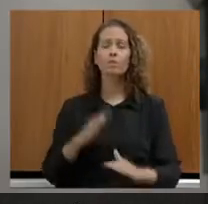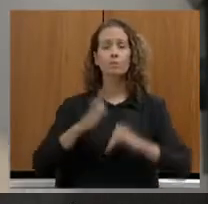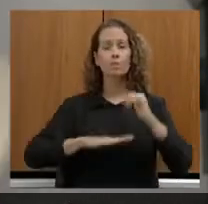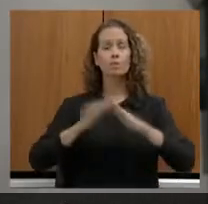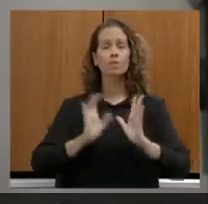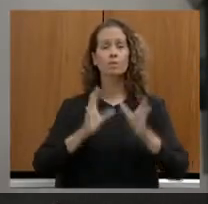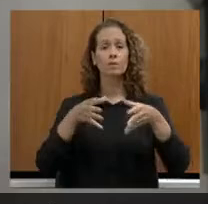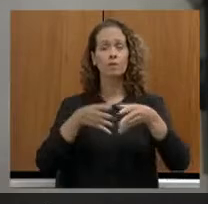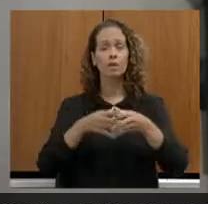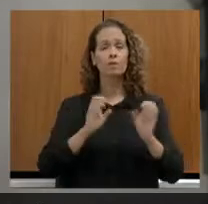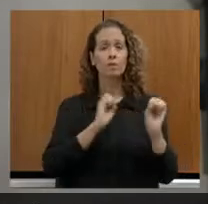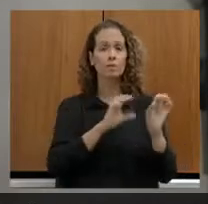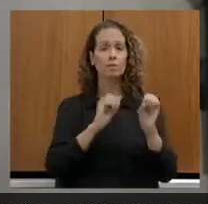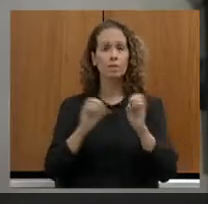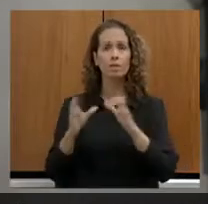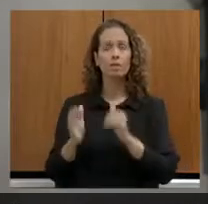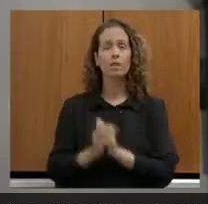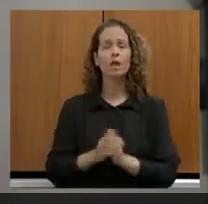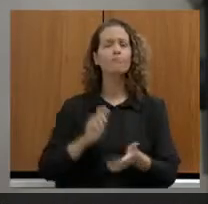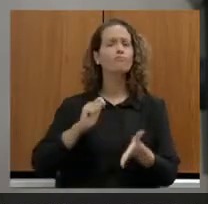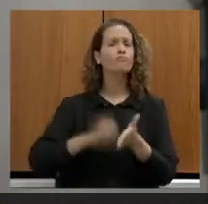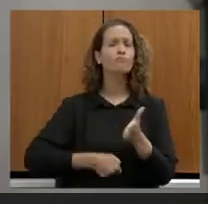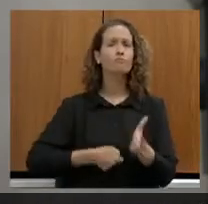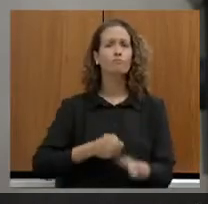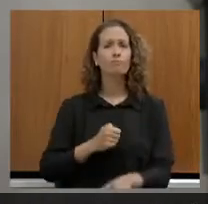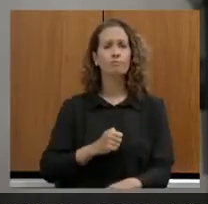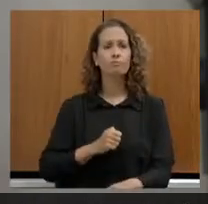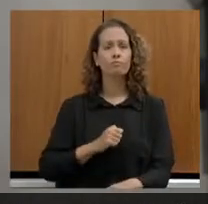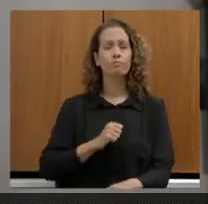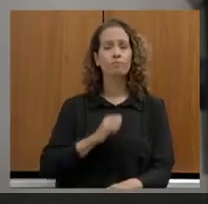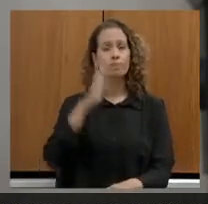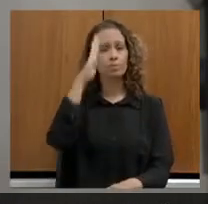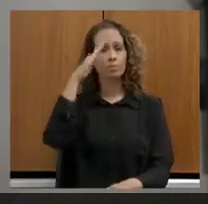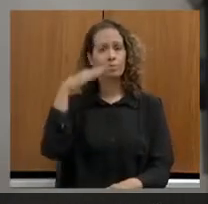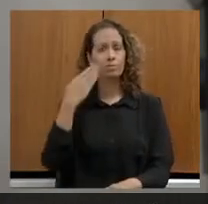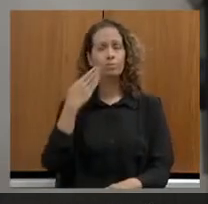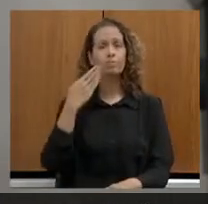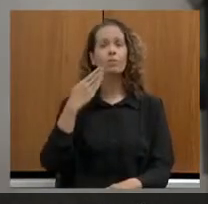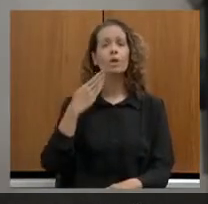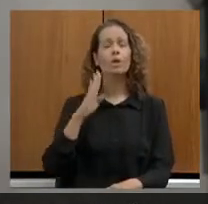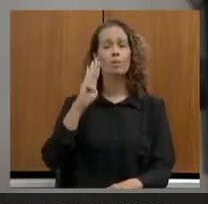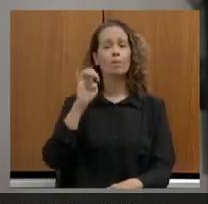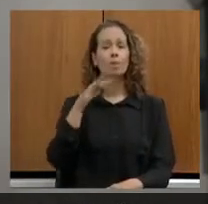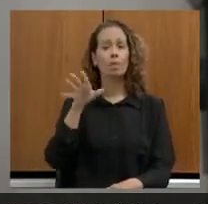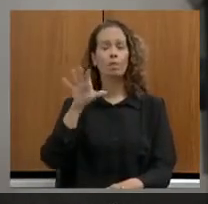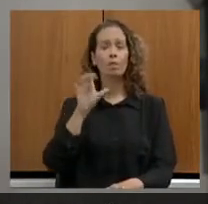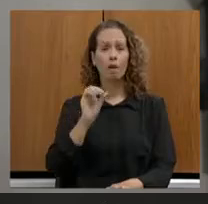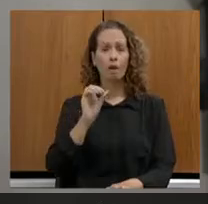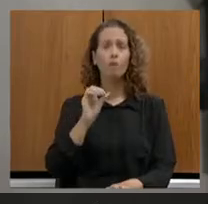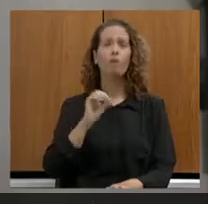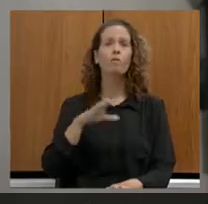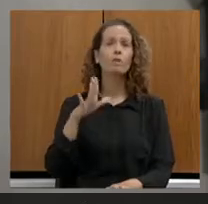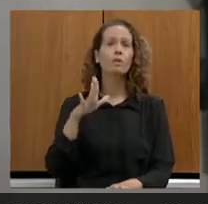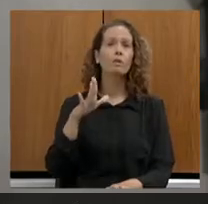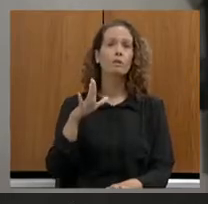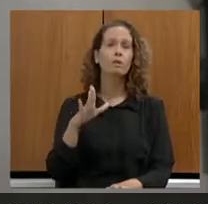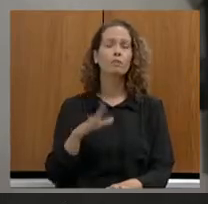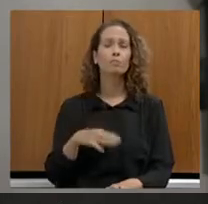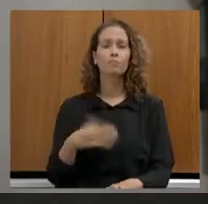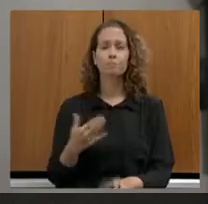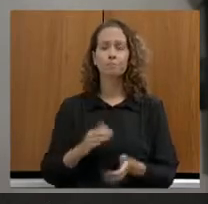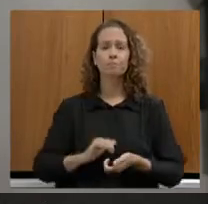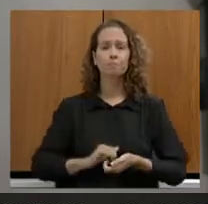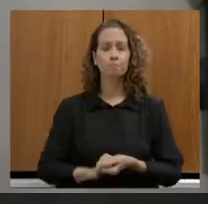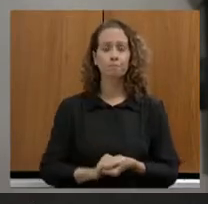requerimento de autoria dos deputados Professor Cleiton Betão e Beatriz Cerqueira requerimento de comissão requer que seja encaminhada à secretaria